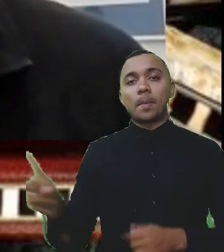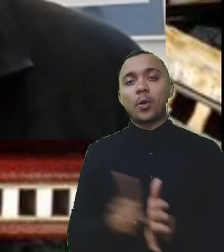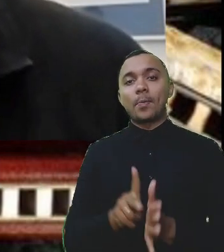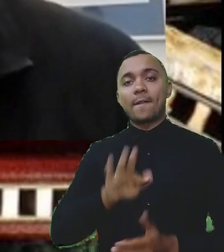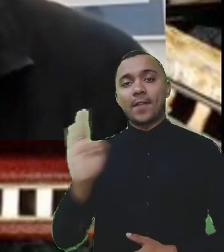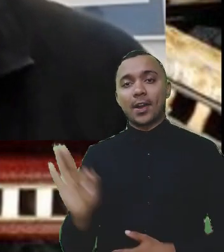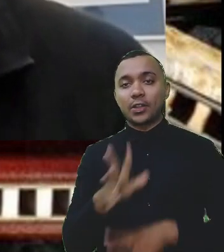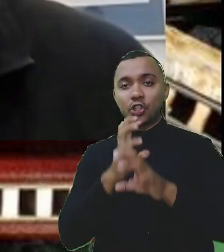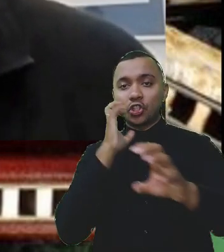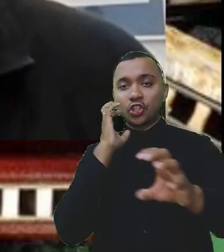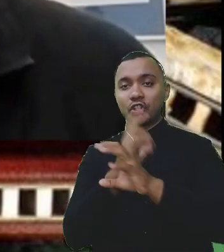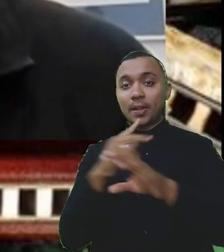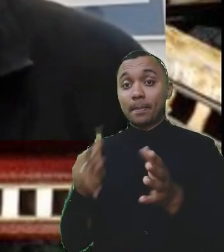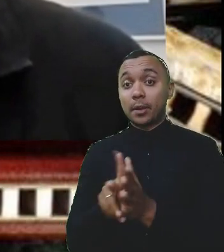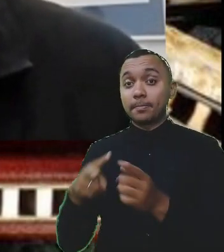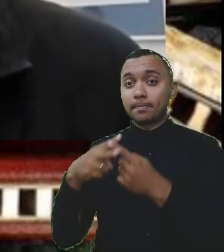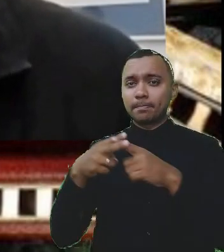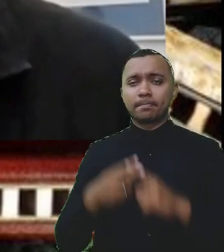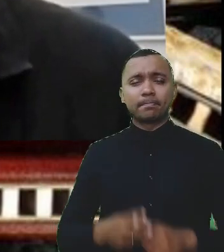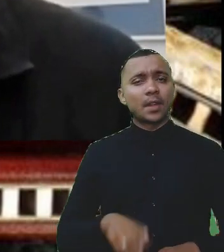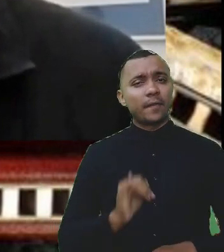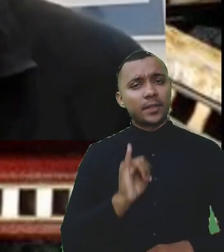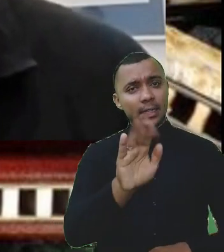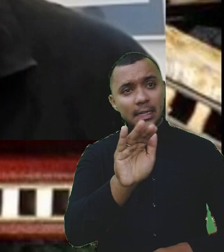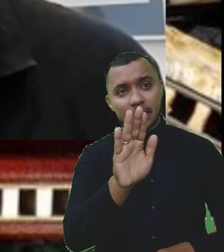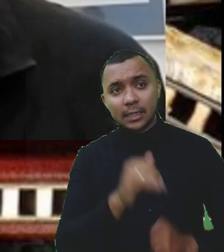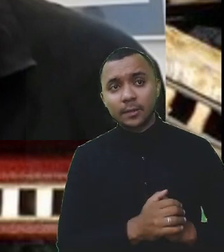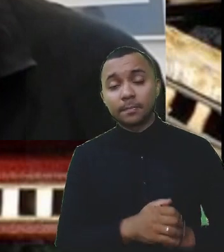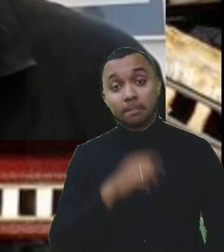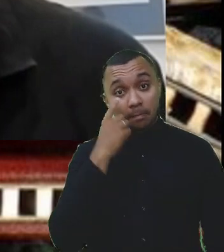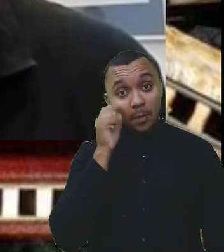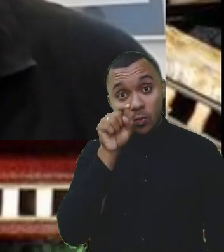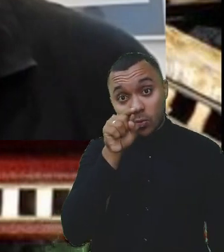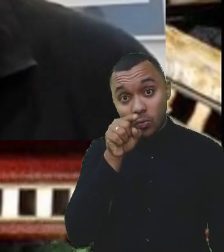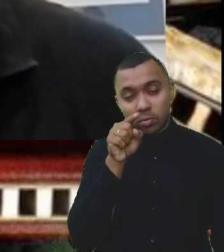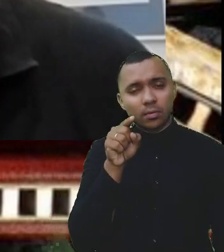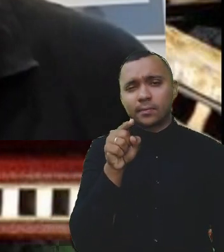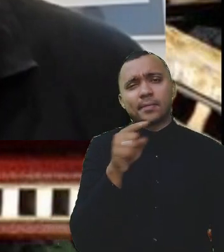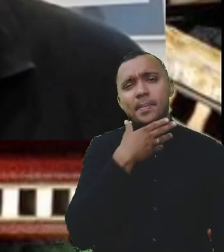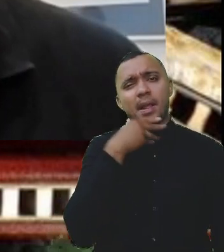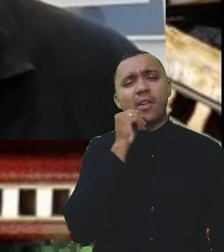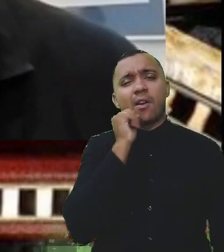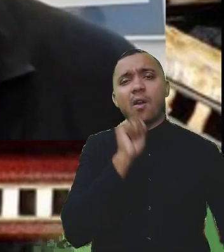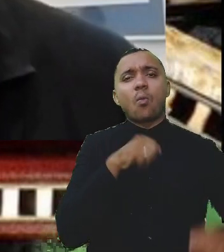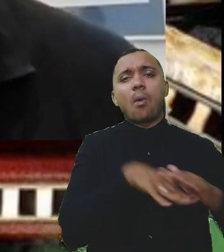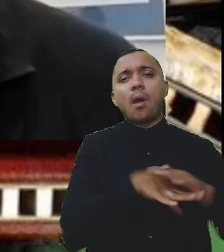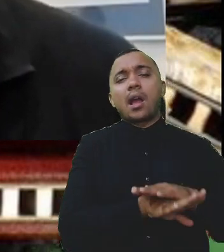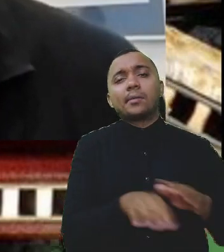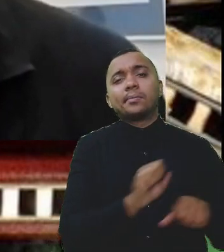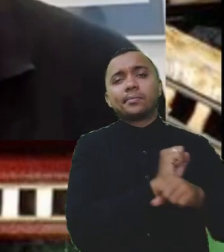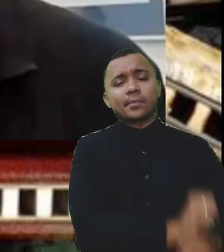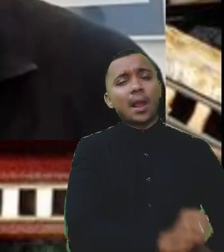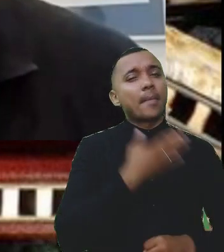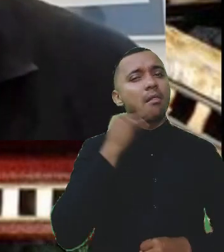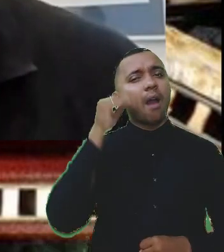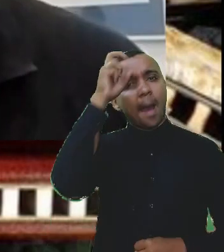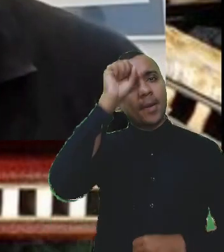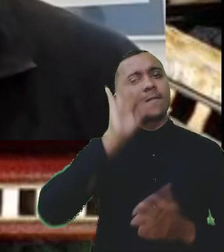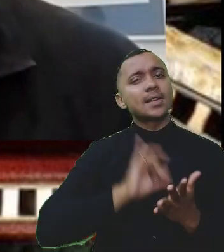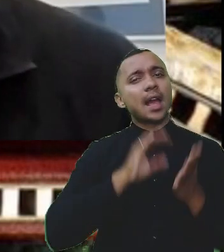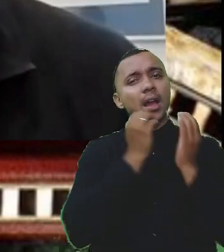de Engenharia Mecânica, e dissesse, Zé, cara, esquece isso um pouquinho, vai tocar teu